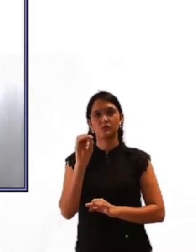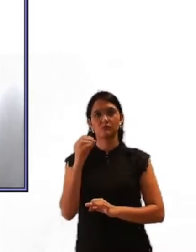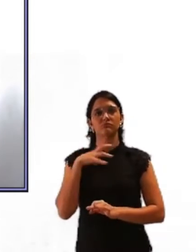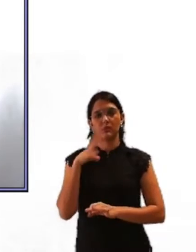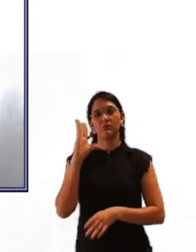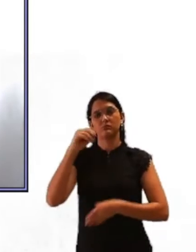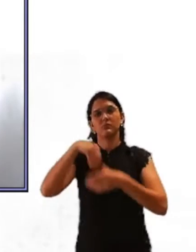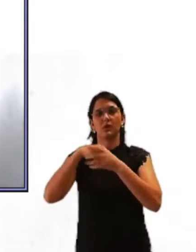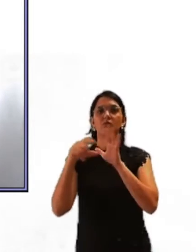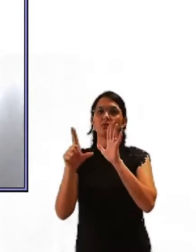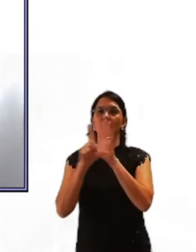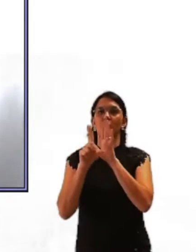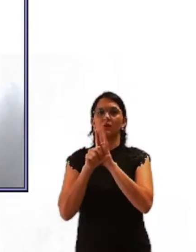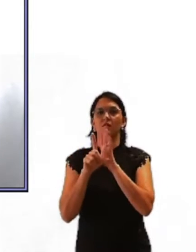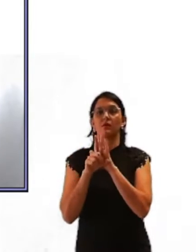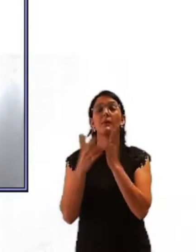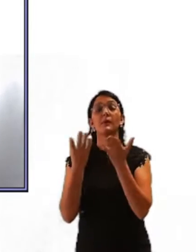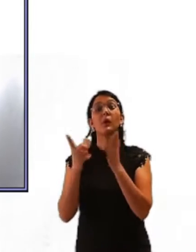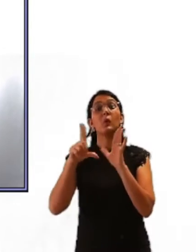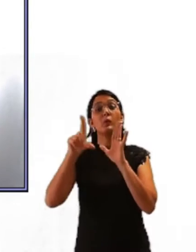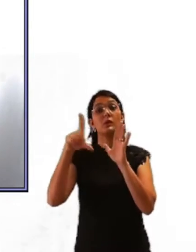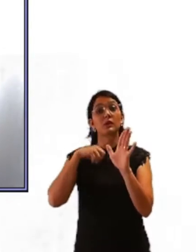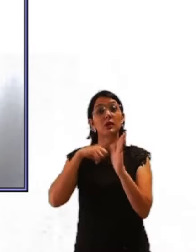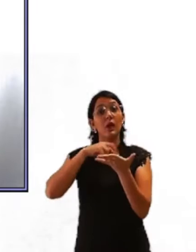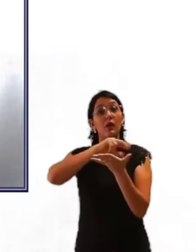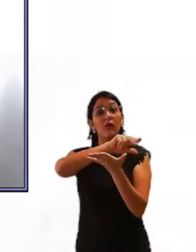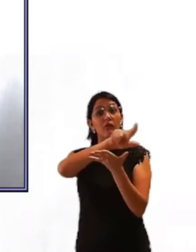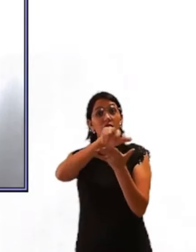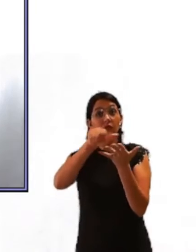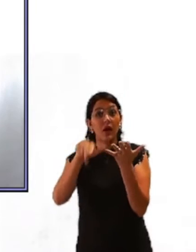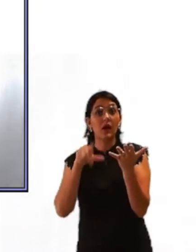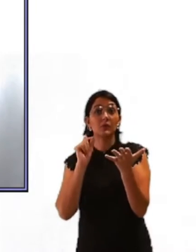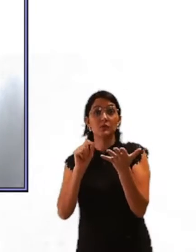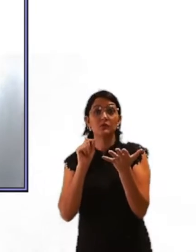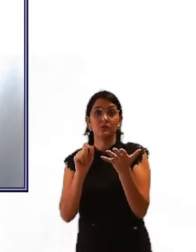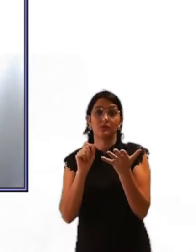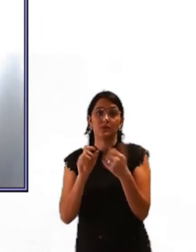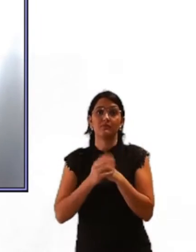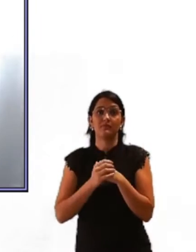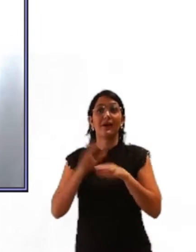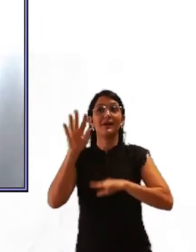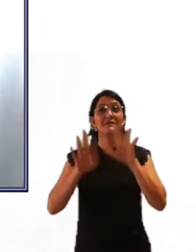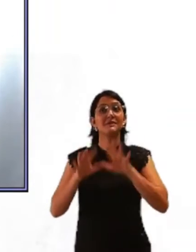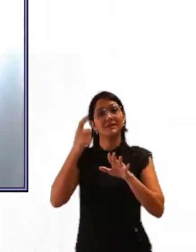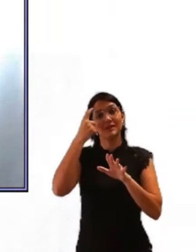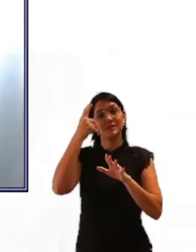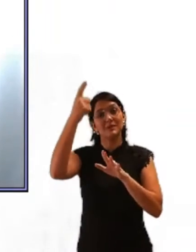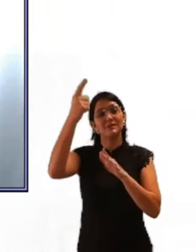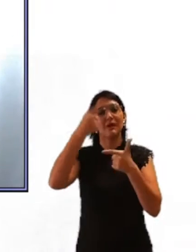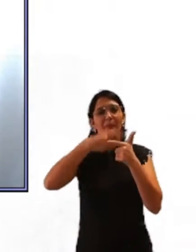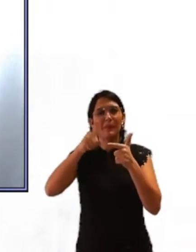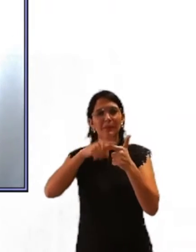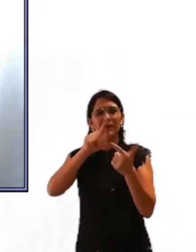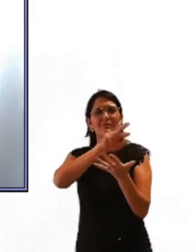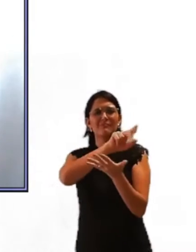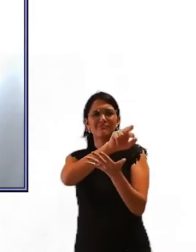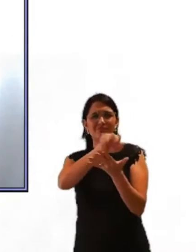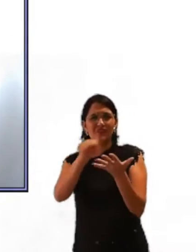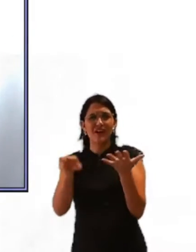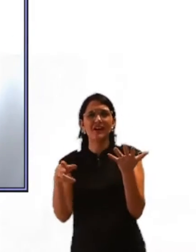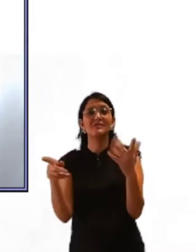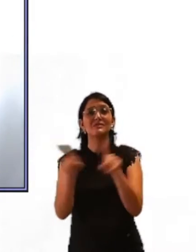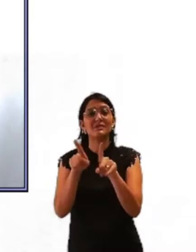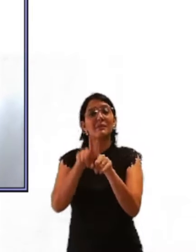né? Esse material jurídico ortodoxo, ele soluciona muitos dos problemas. Muitas das